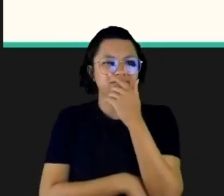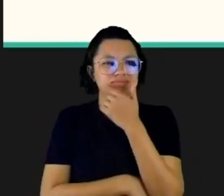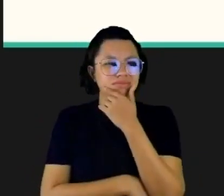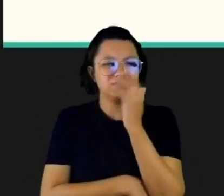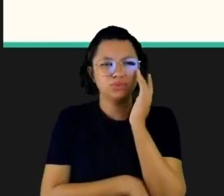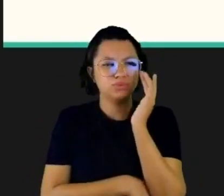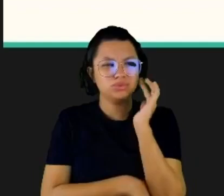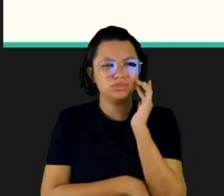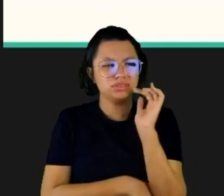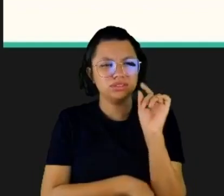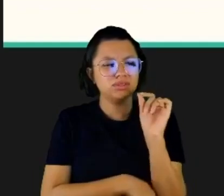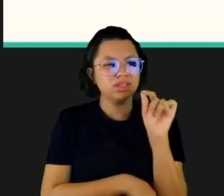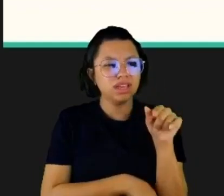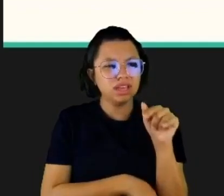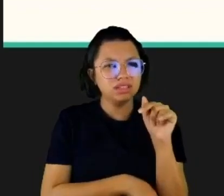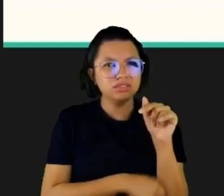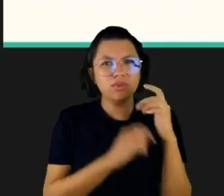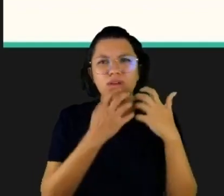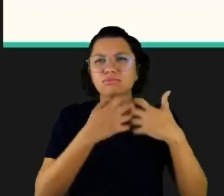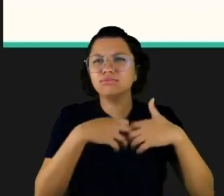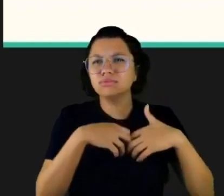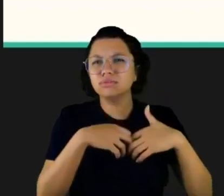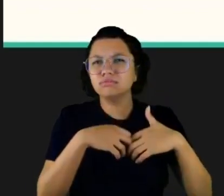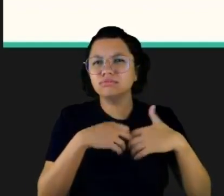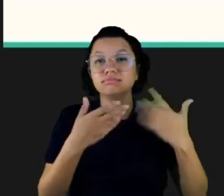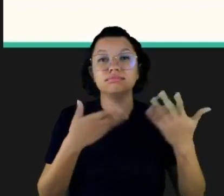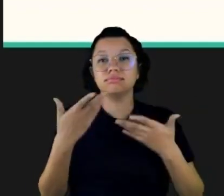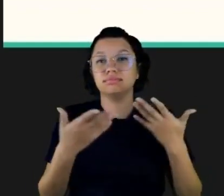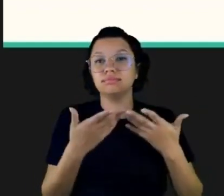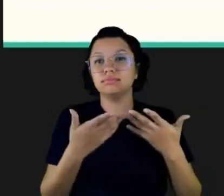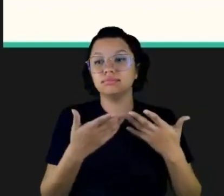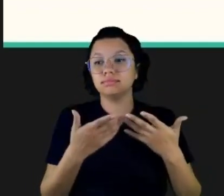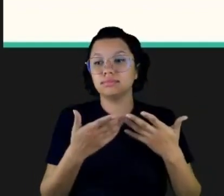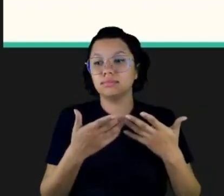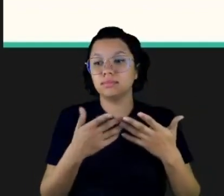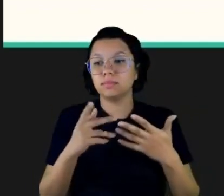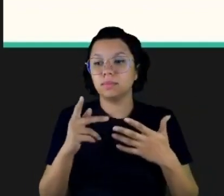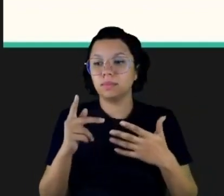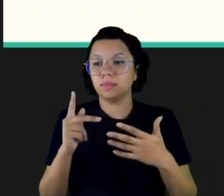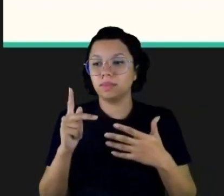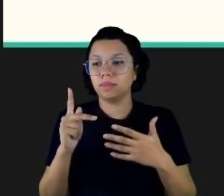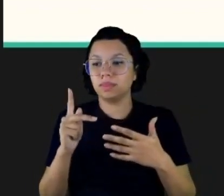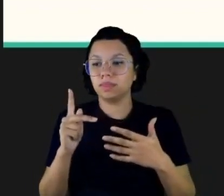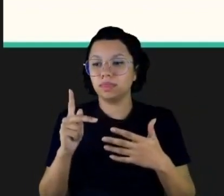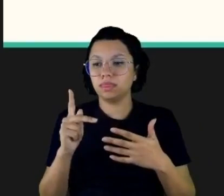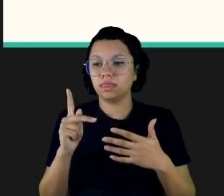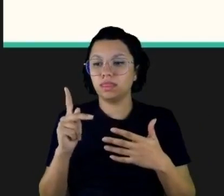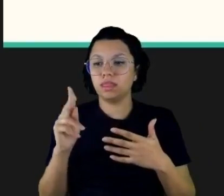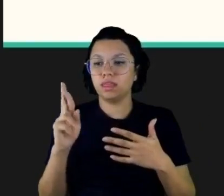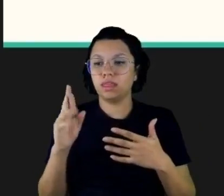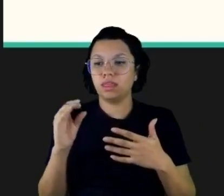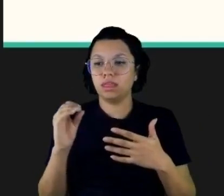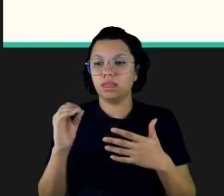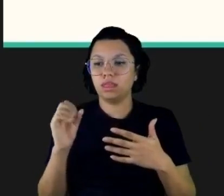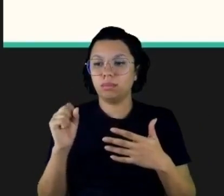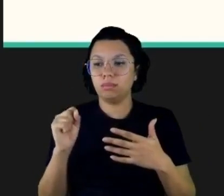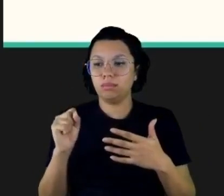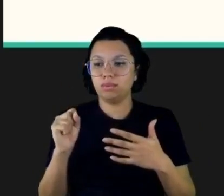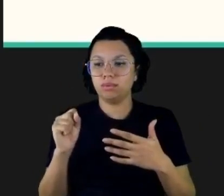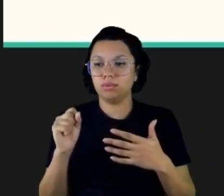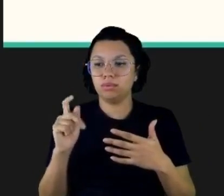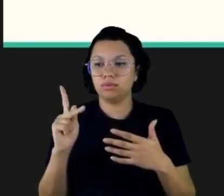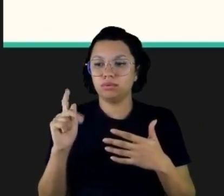daquele objeto, para que ele serve. A prosopagnosia, que é a dificuldade de reconhecer faces, então olha